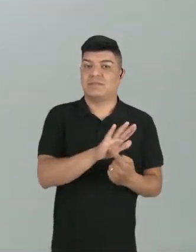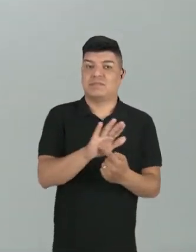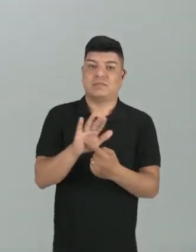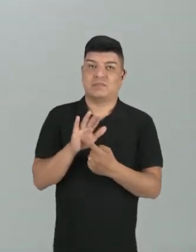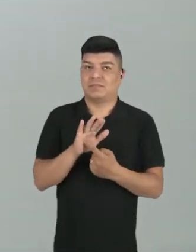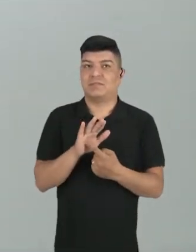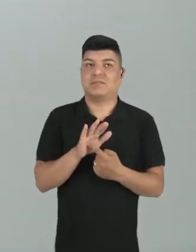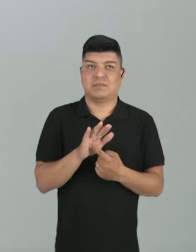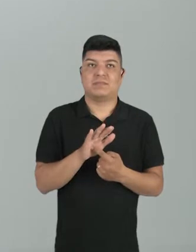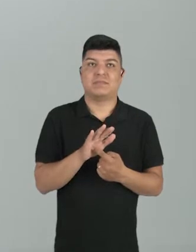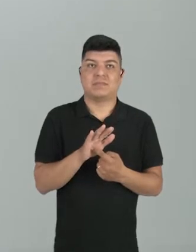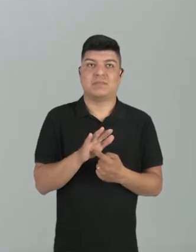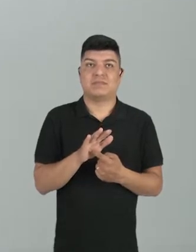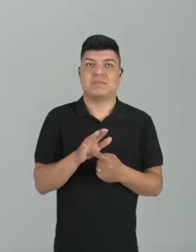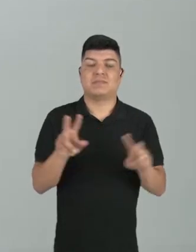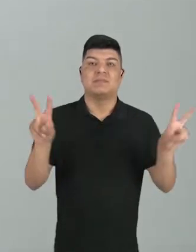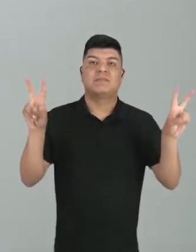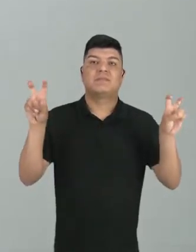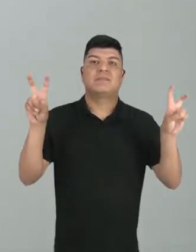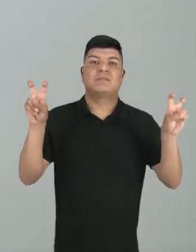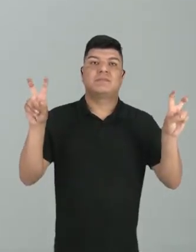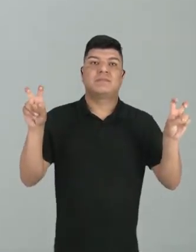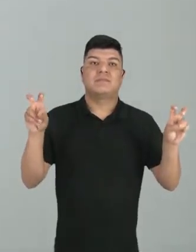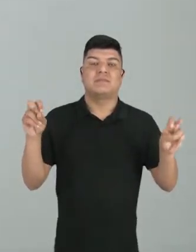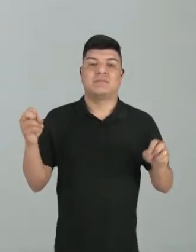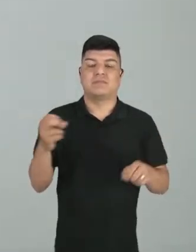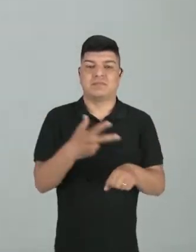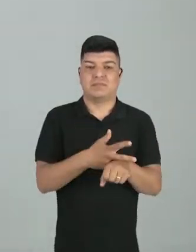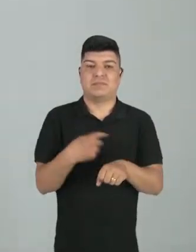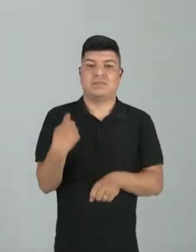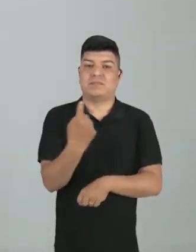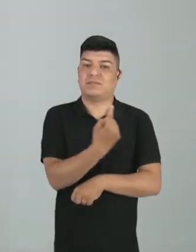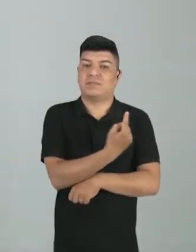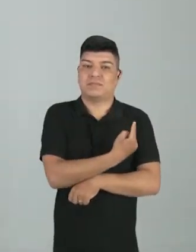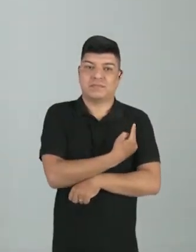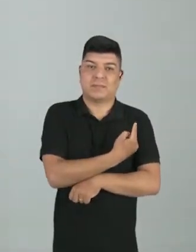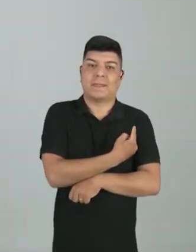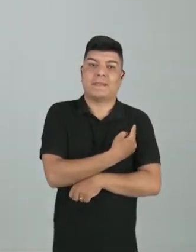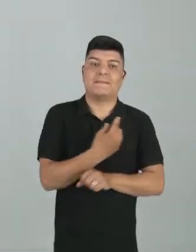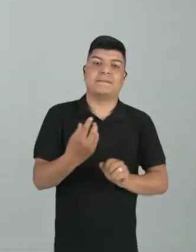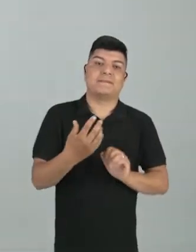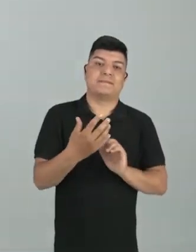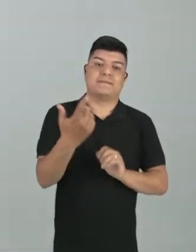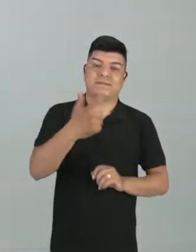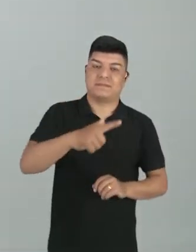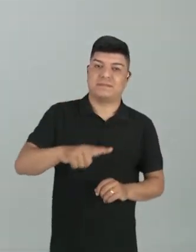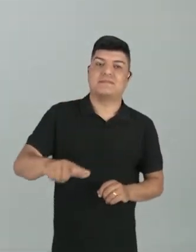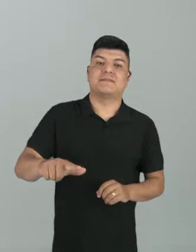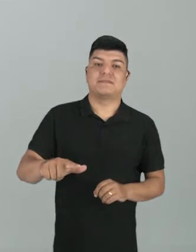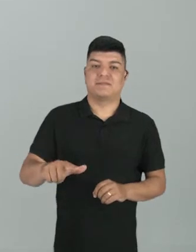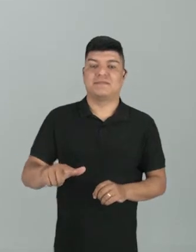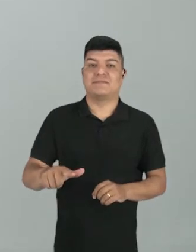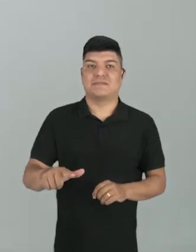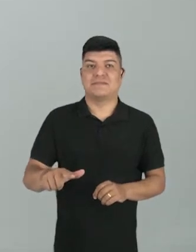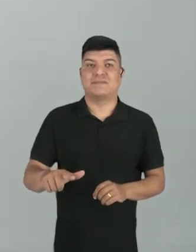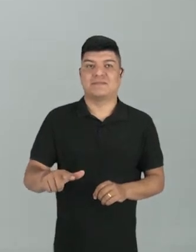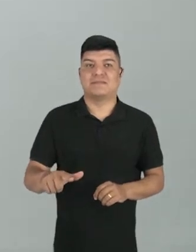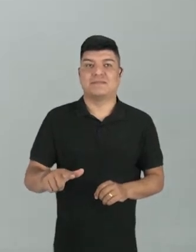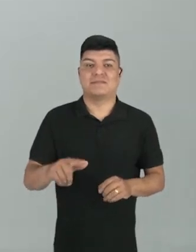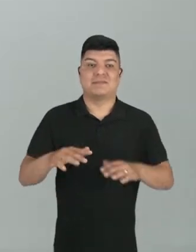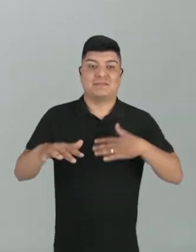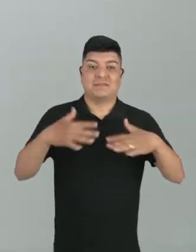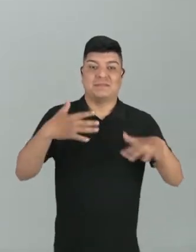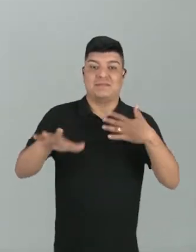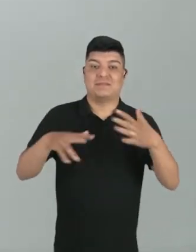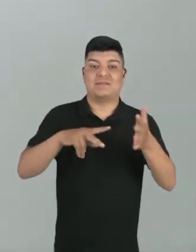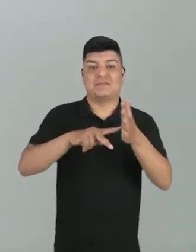a respeito do tema desta nossa videoaula, que eu repito, trata a respeito dos